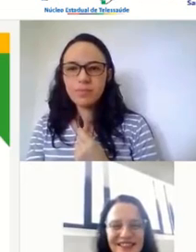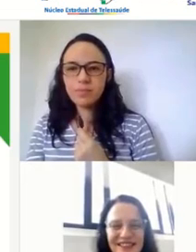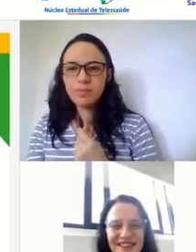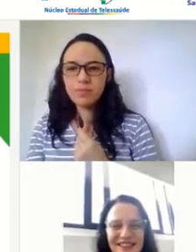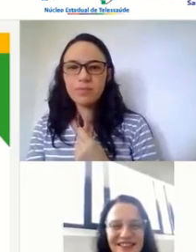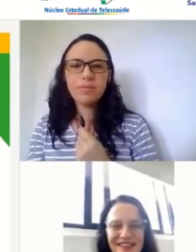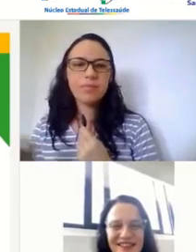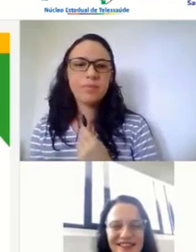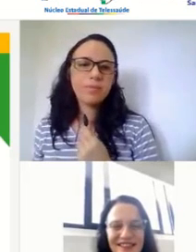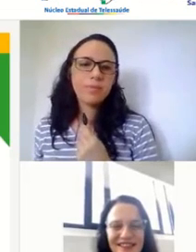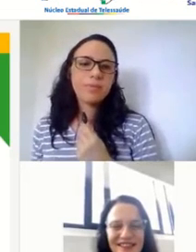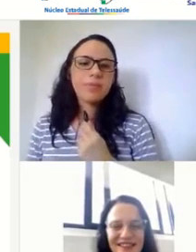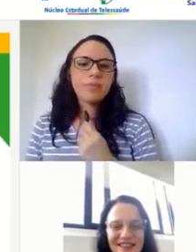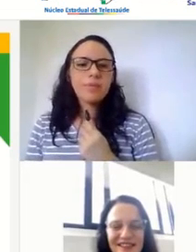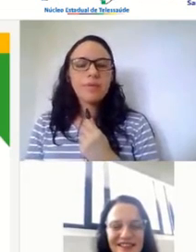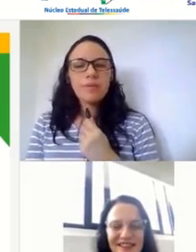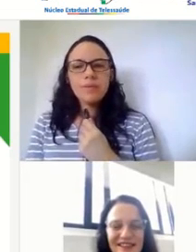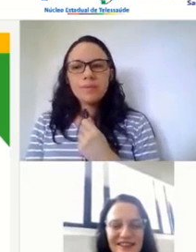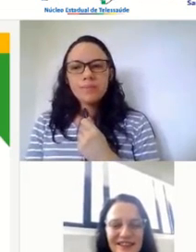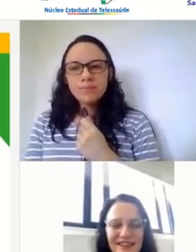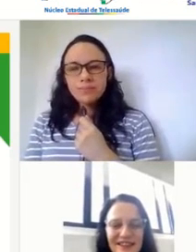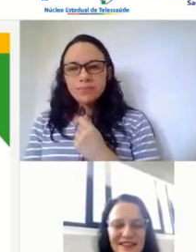e aí